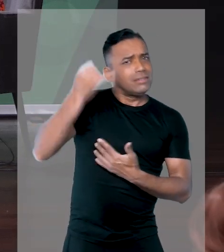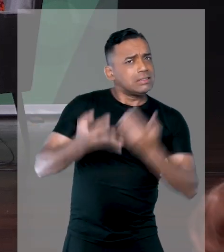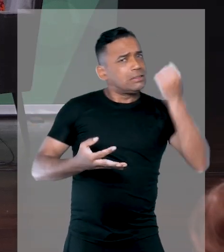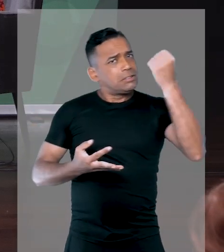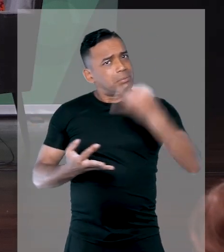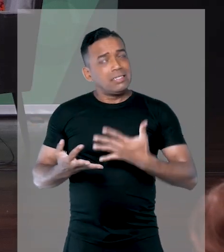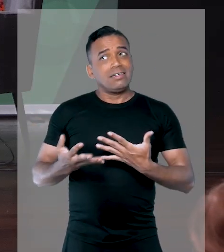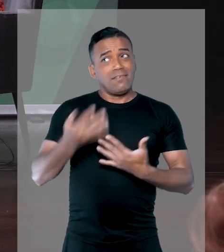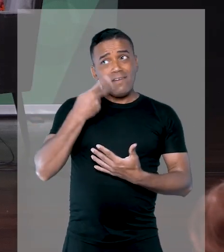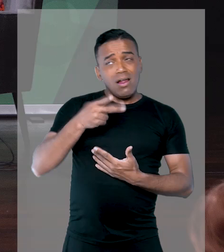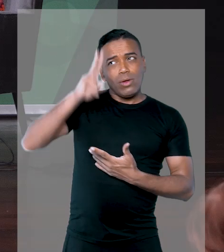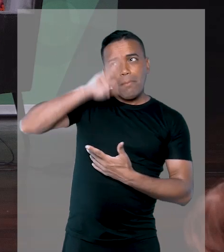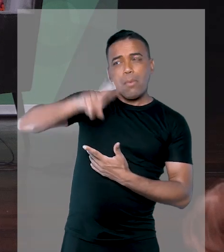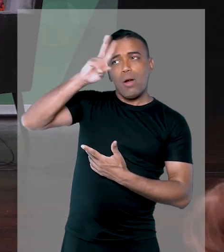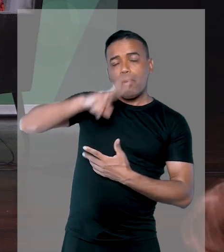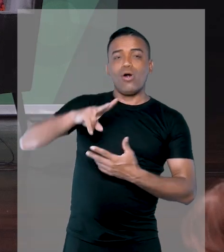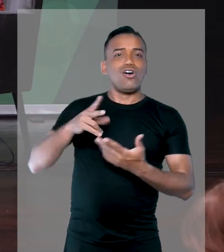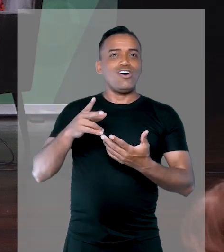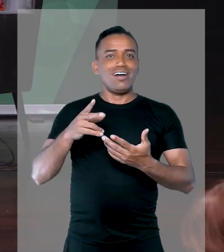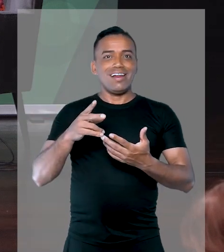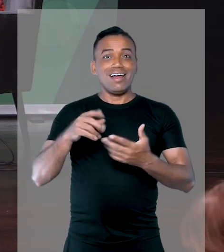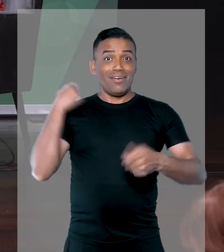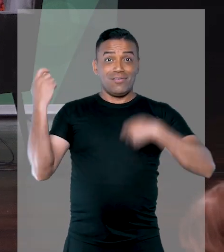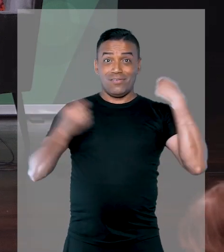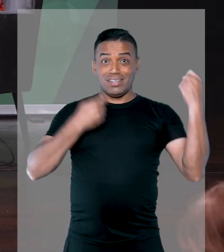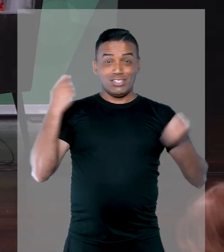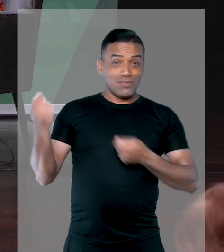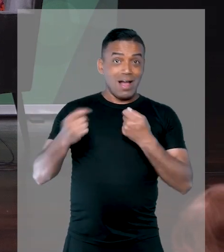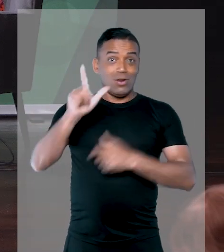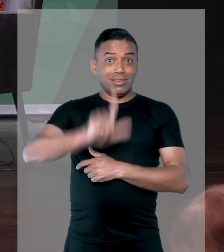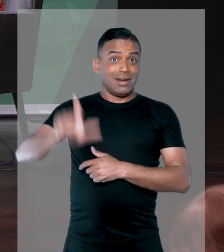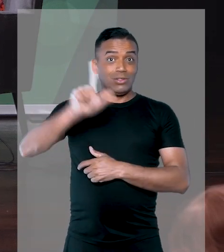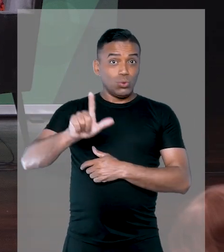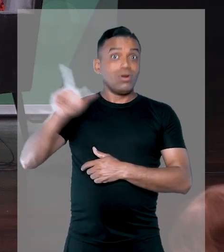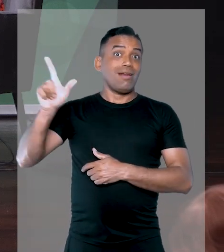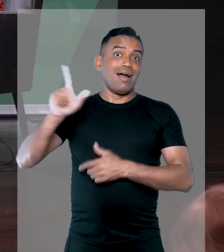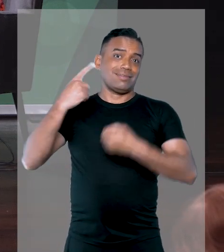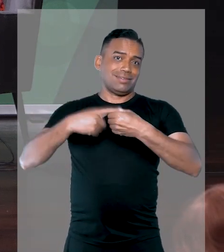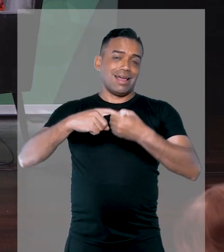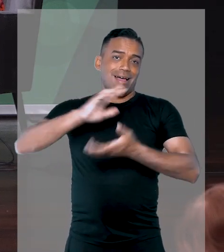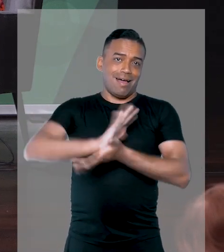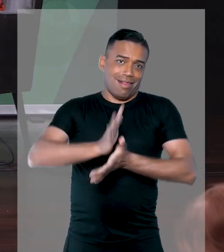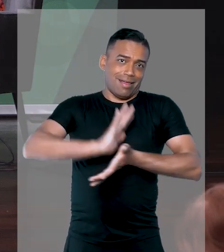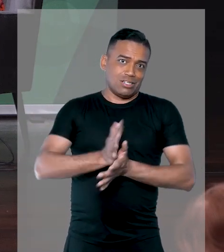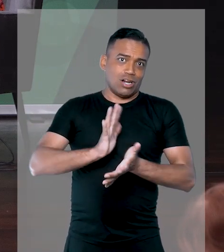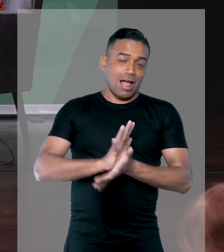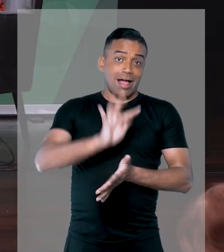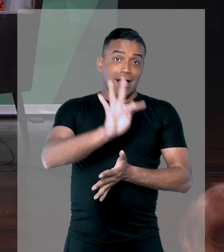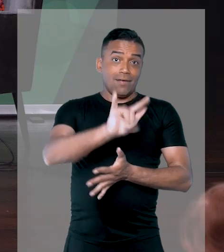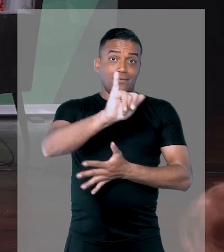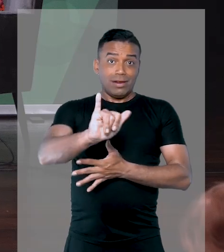falou muito sobre memória, né? No Fliarachá agora, ouvimos muitos autores falarem. O que essa memória